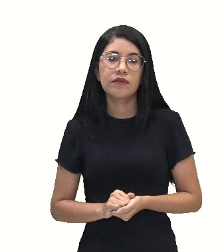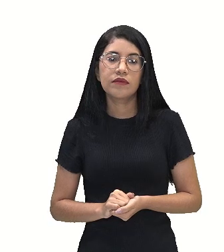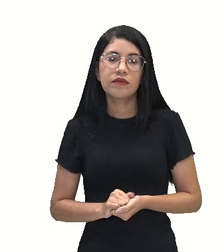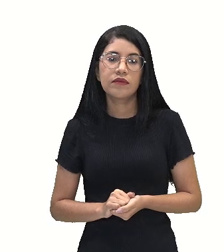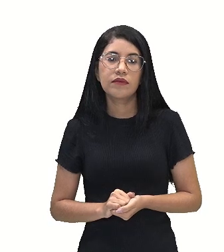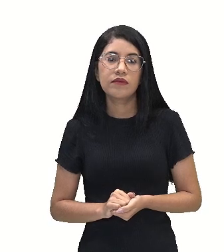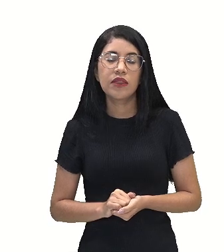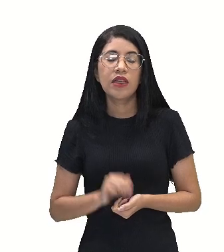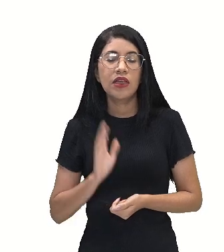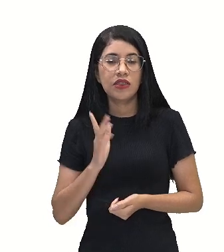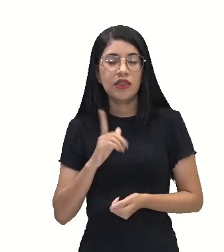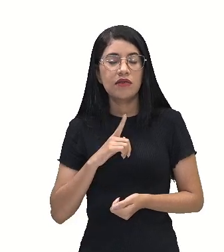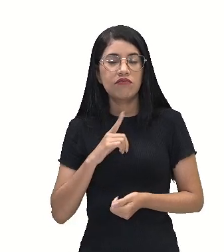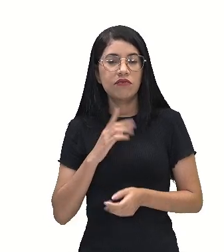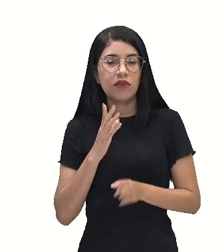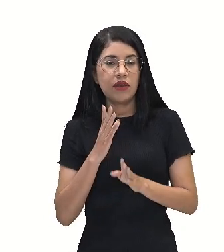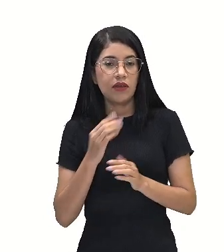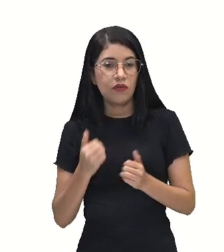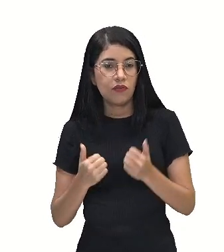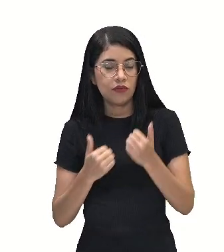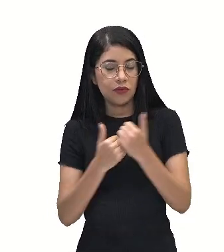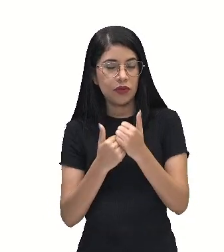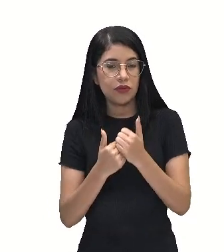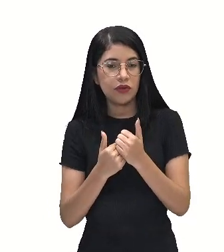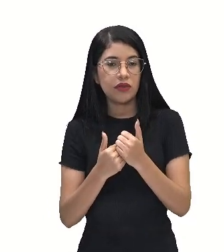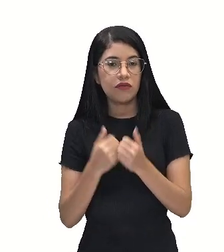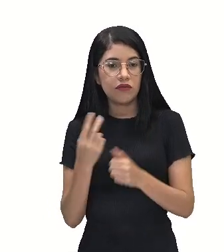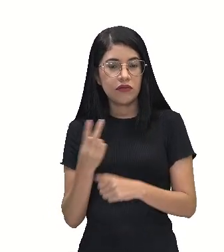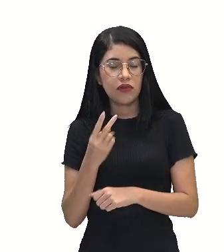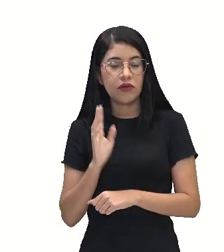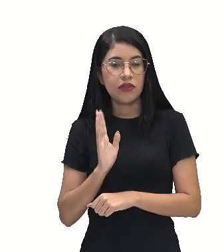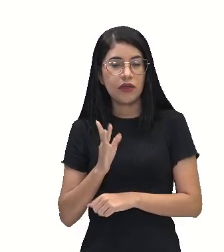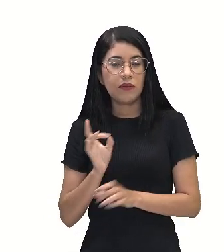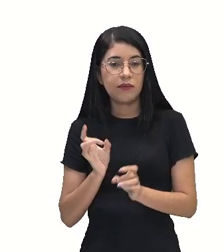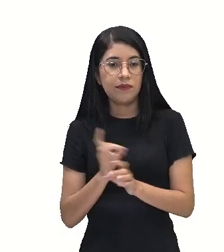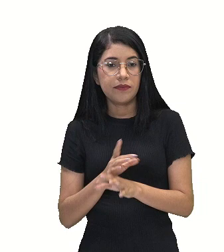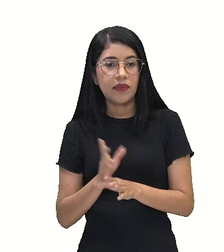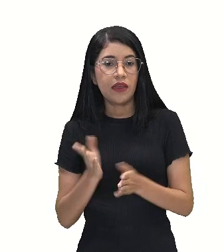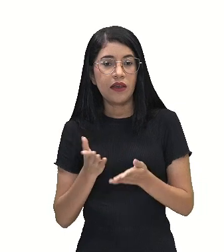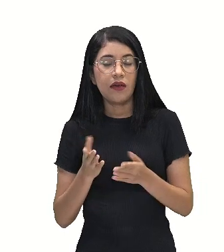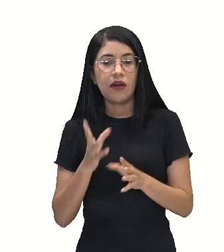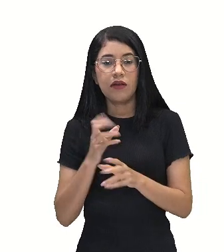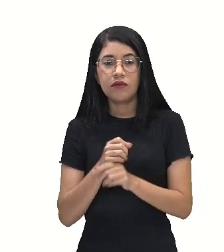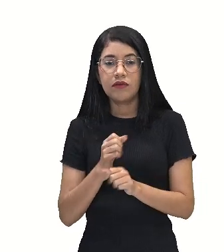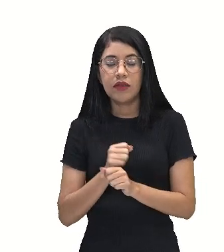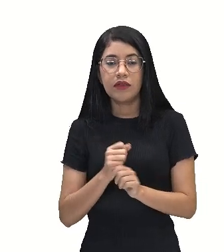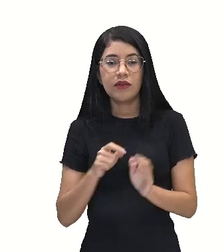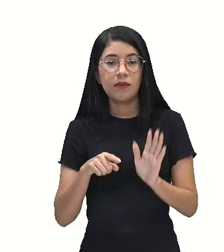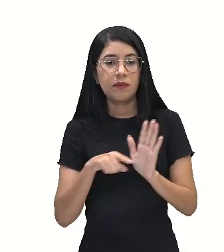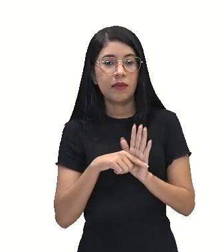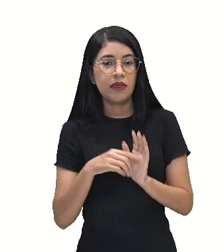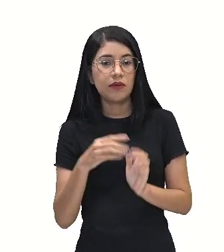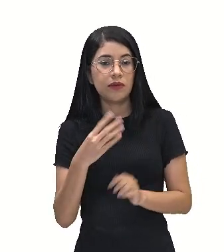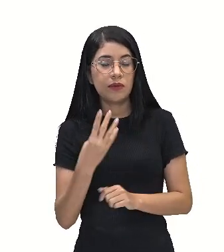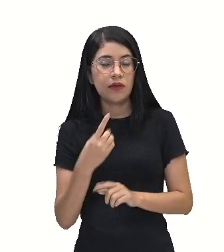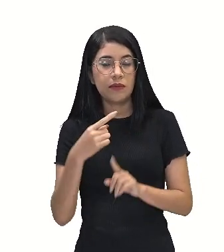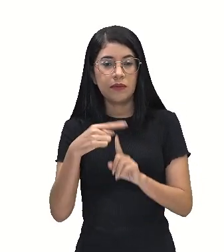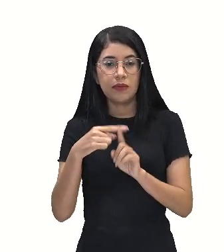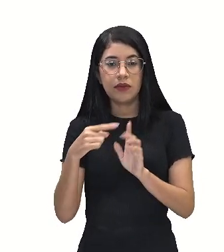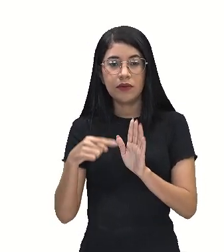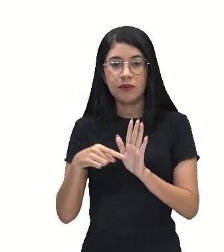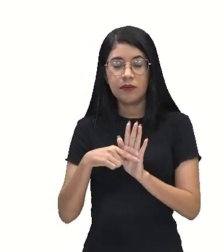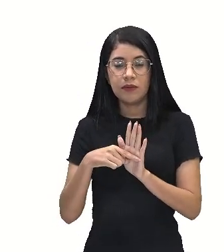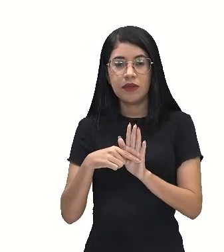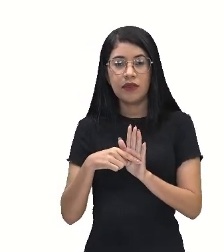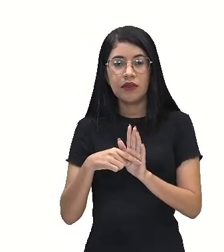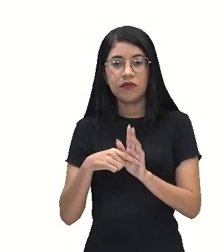né, os valores substituídos, vamos ao cálculo. Então, vamos ter menos 4, mais ou menos. Raiz quadrada de